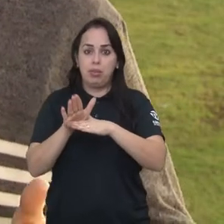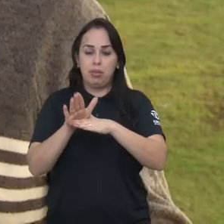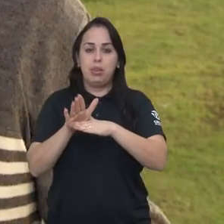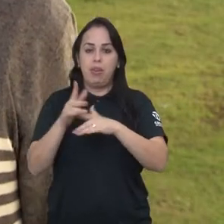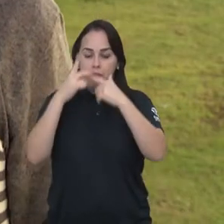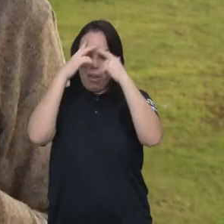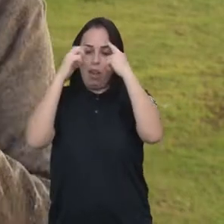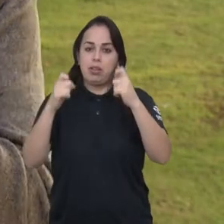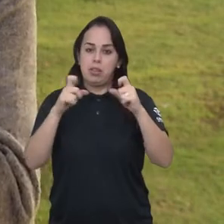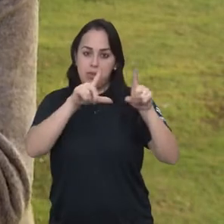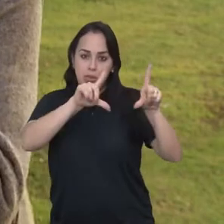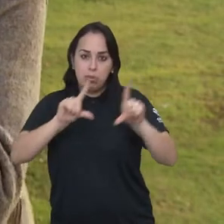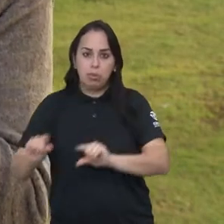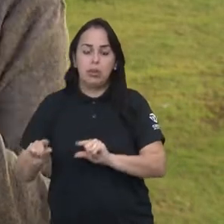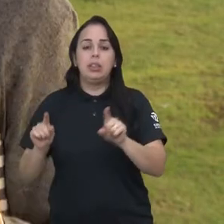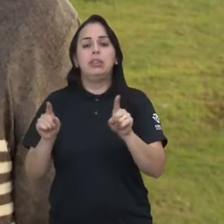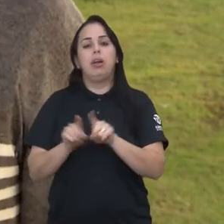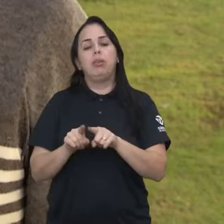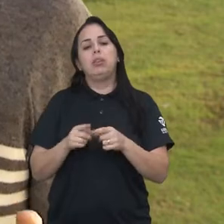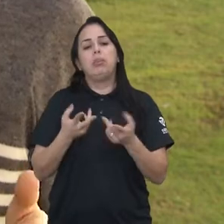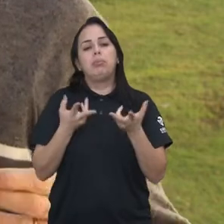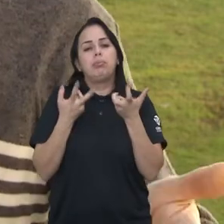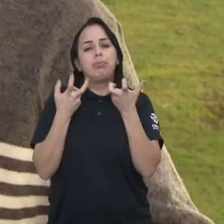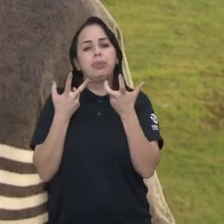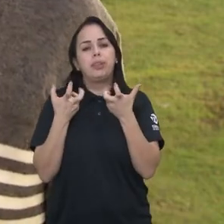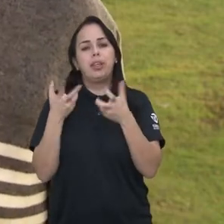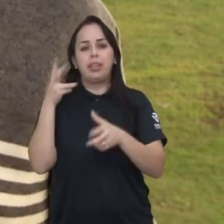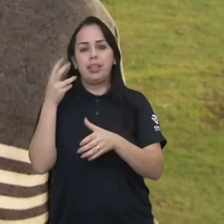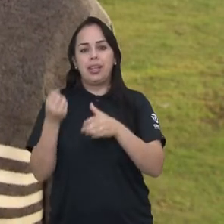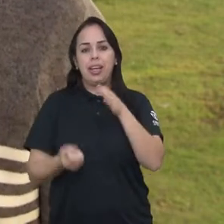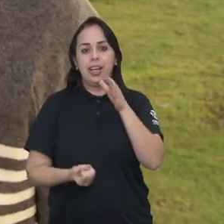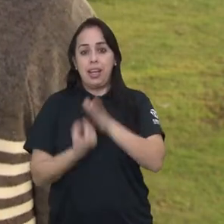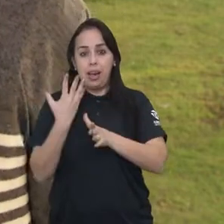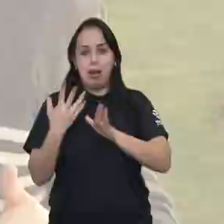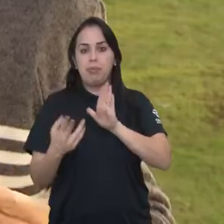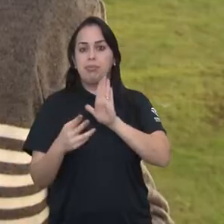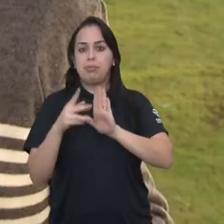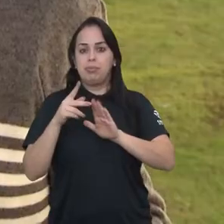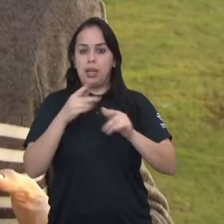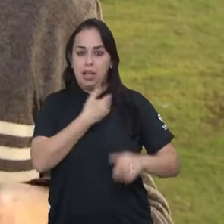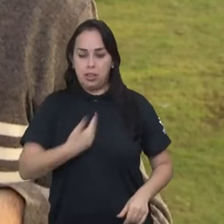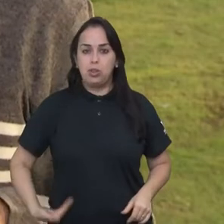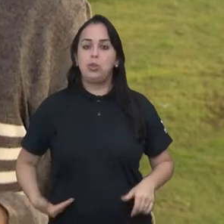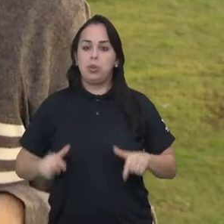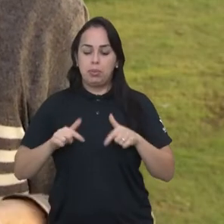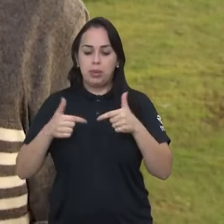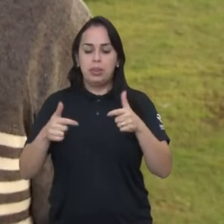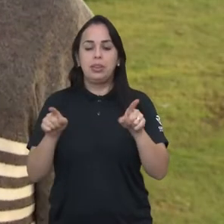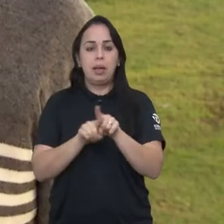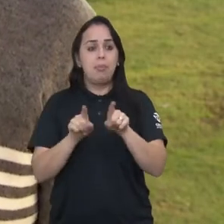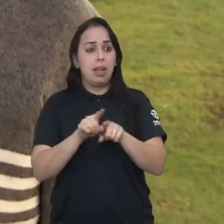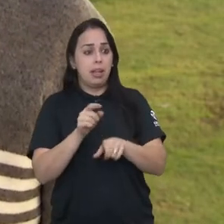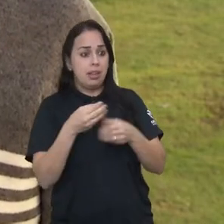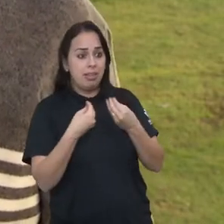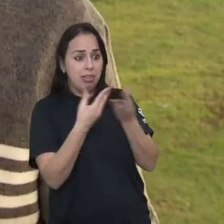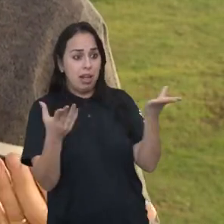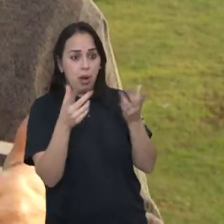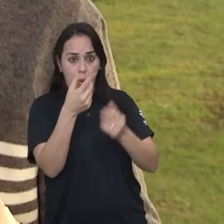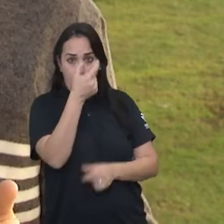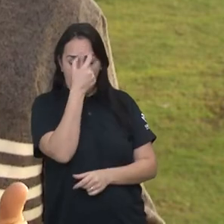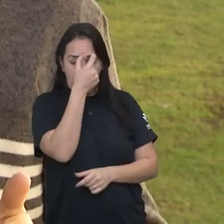vê a necessidade de implantar políticas públicas destinada aos idosos né e assim conscientiza o cidadão